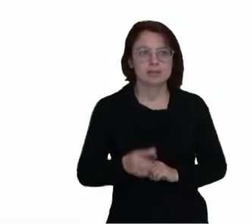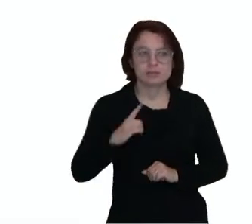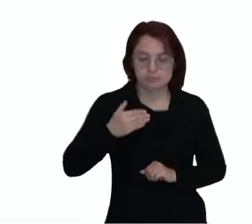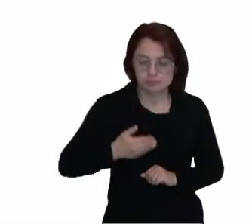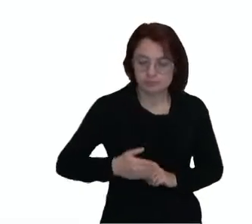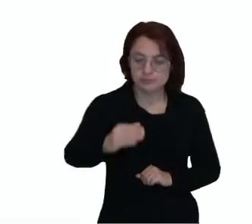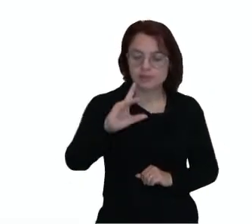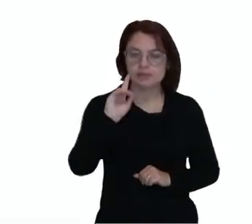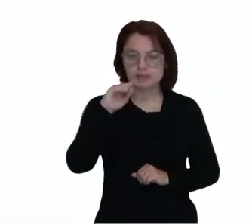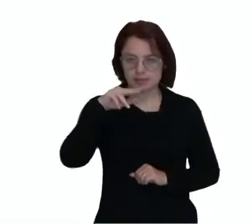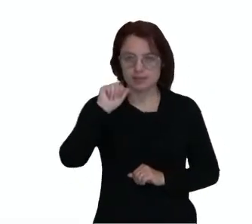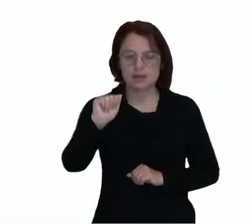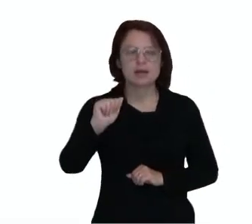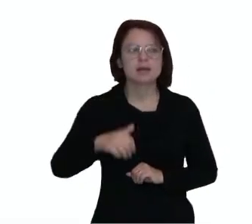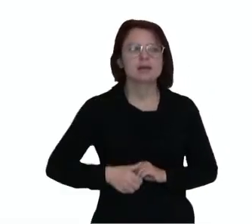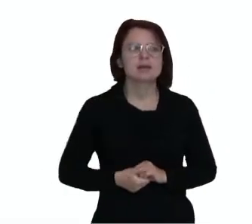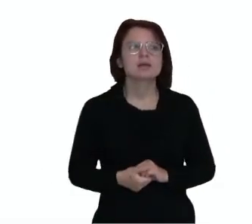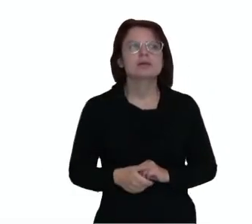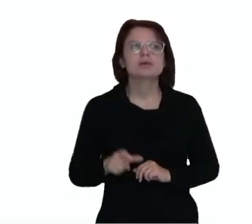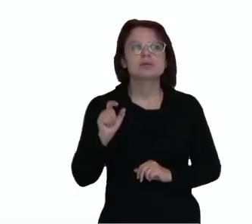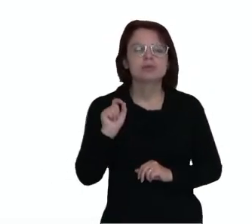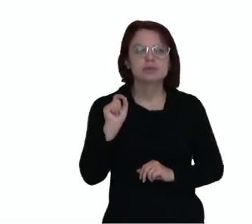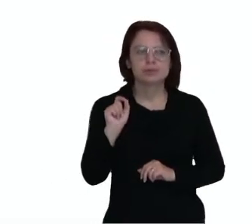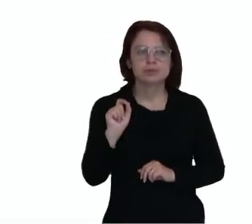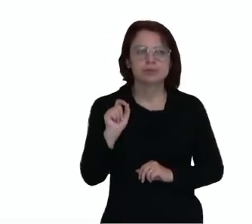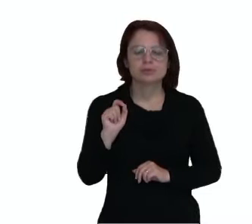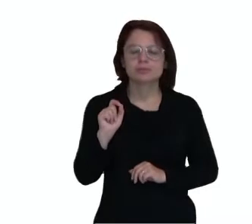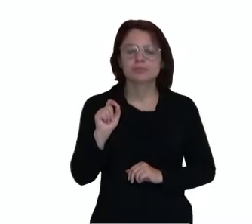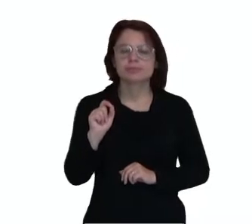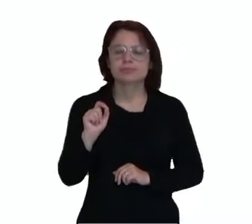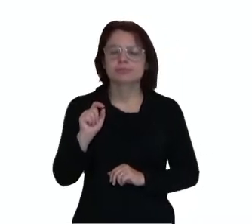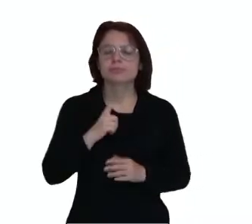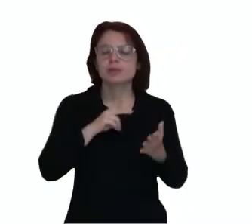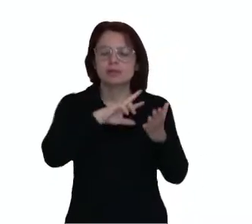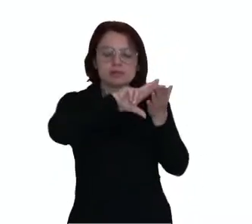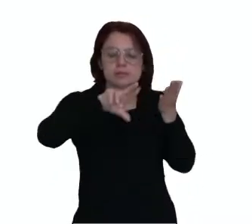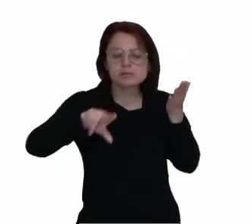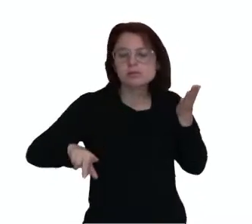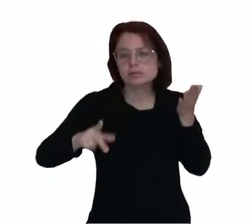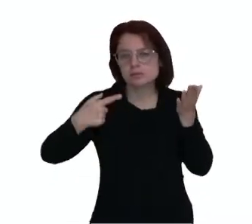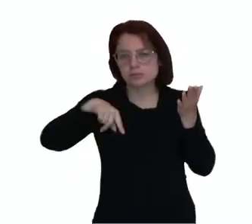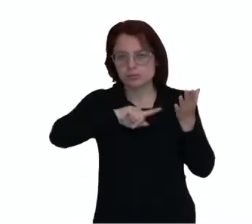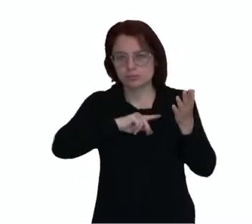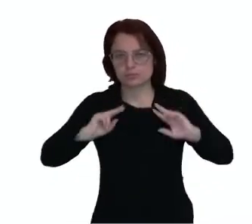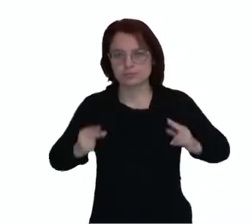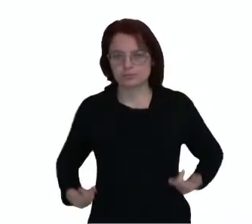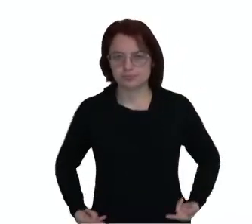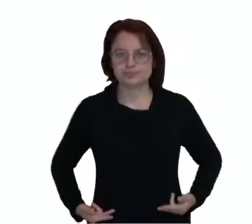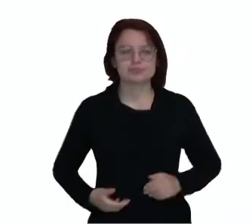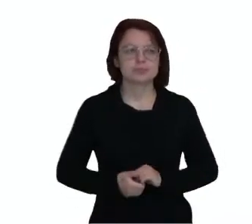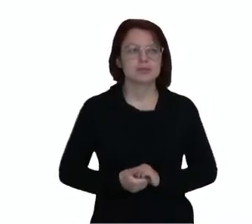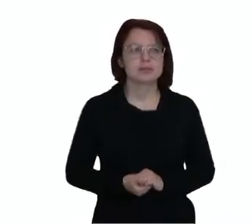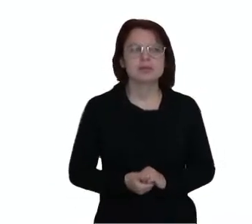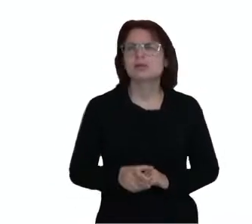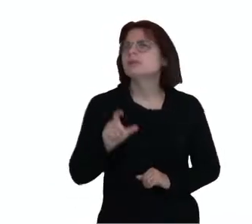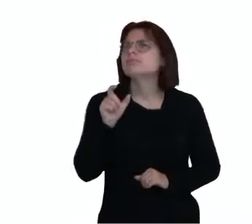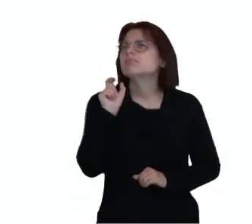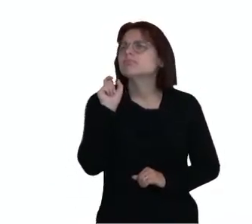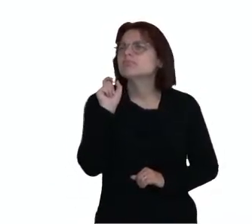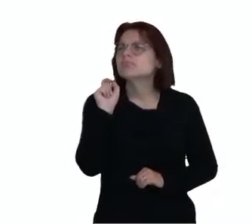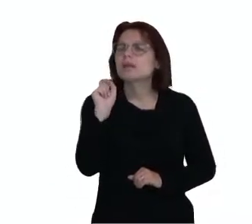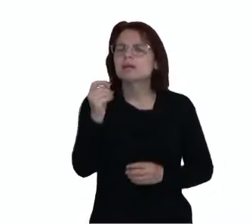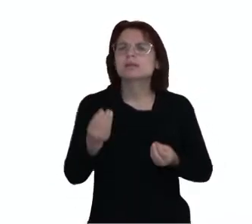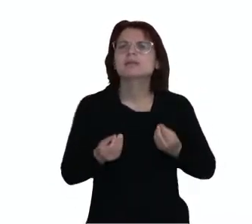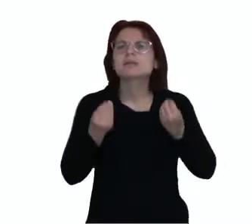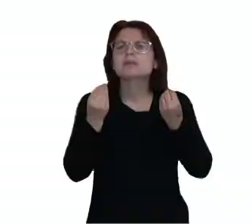do DNA, né, que vão formar as características dos seres vivos. Quem dá